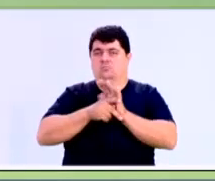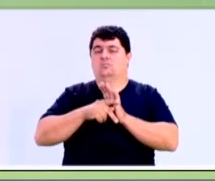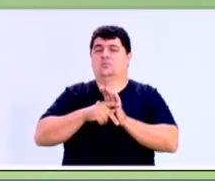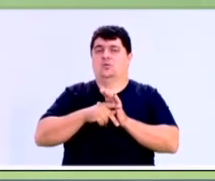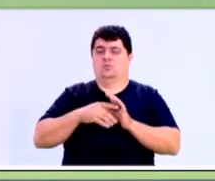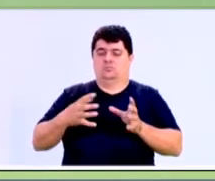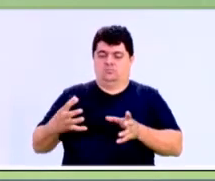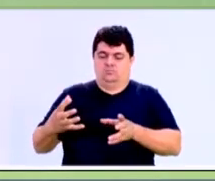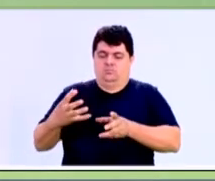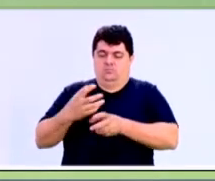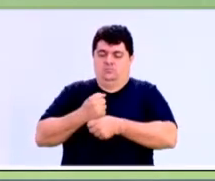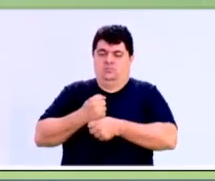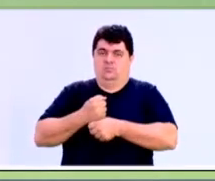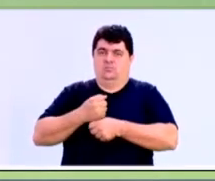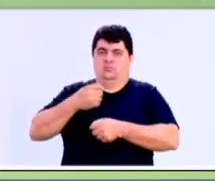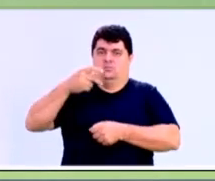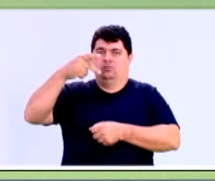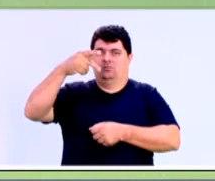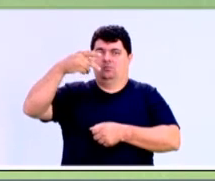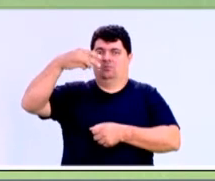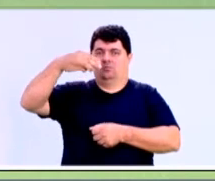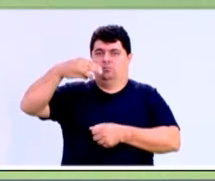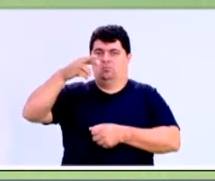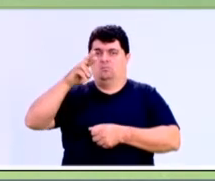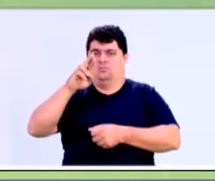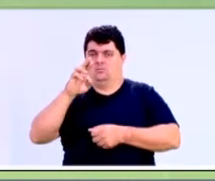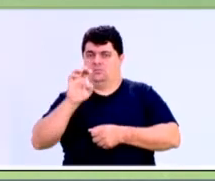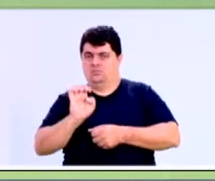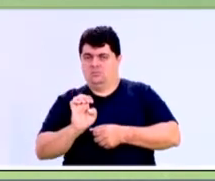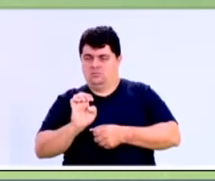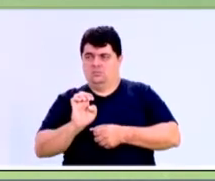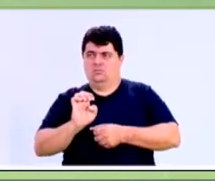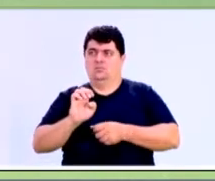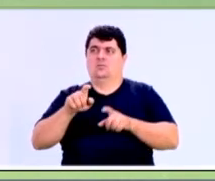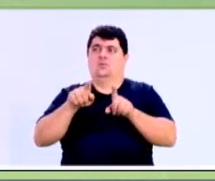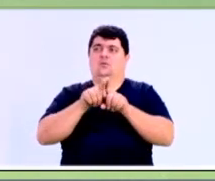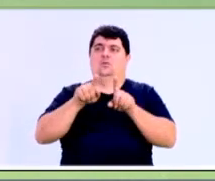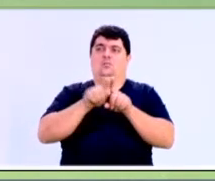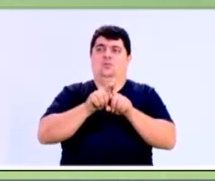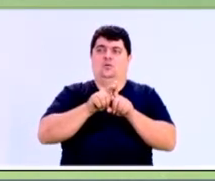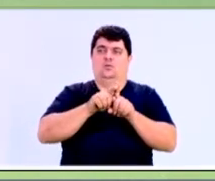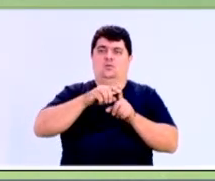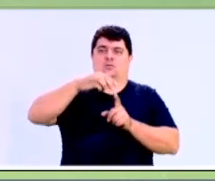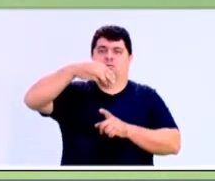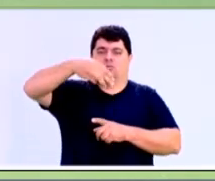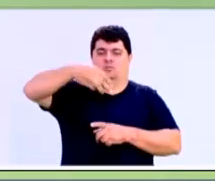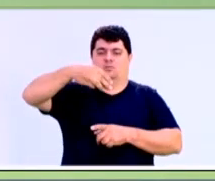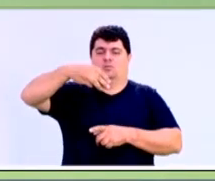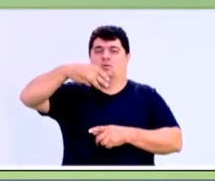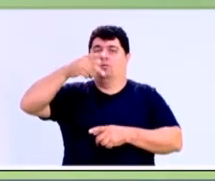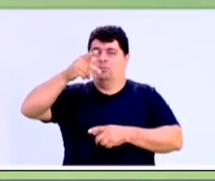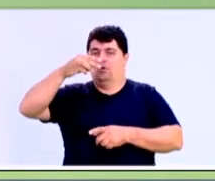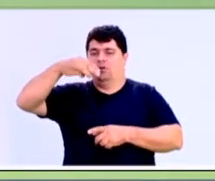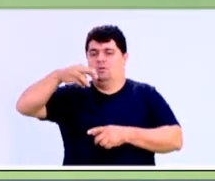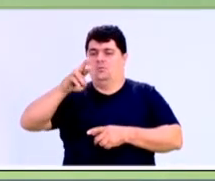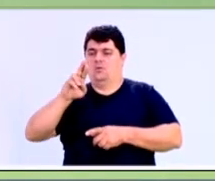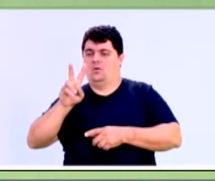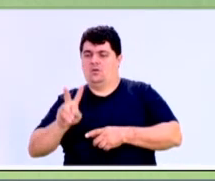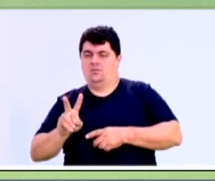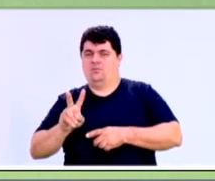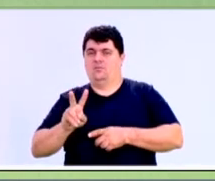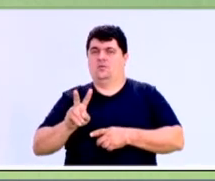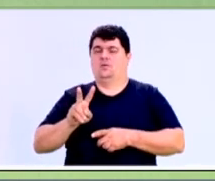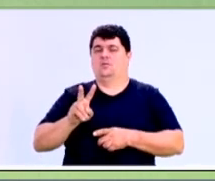da soma do prazo médio de renovação de estoque e o prazo médio para recebimento